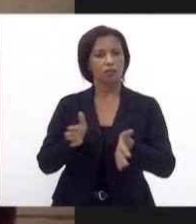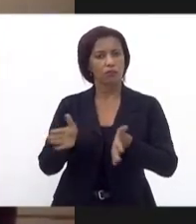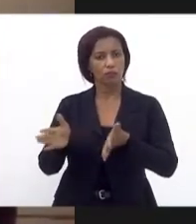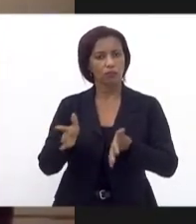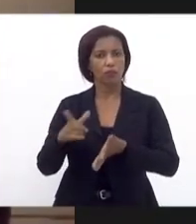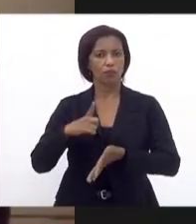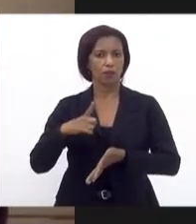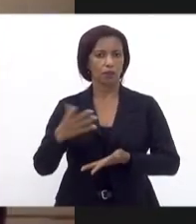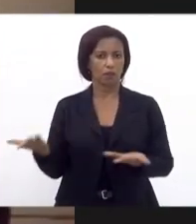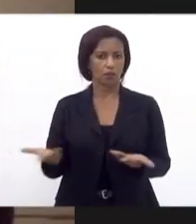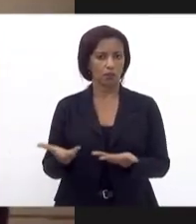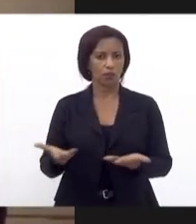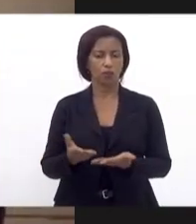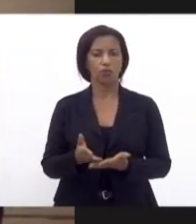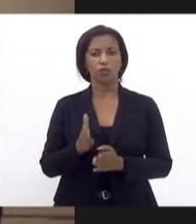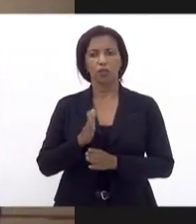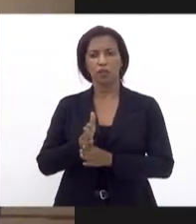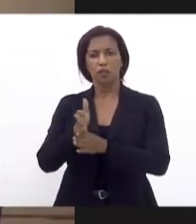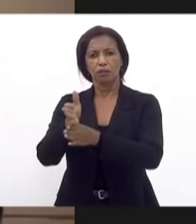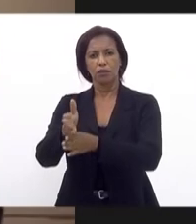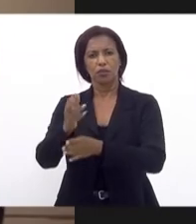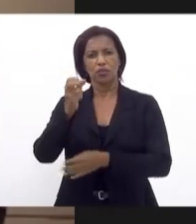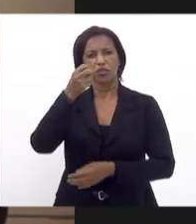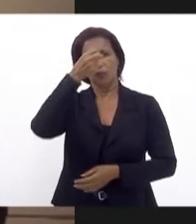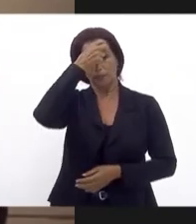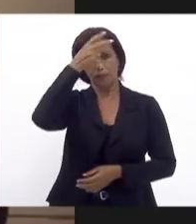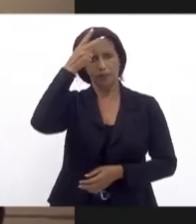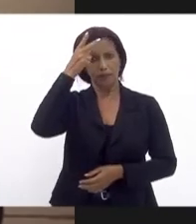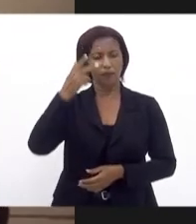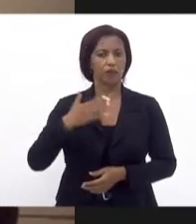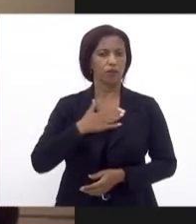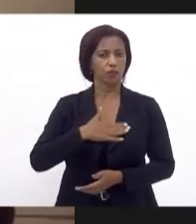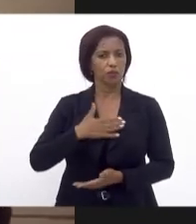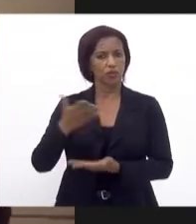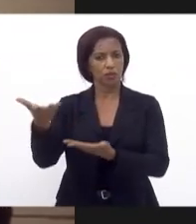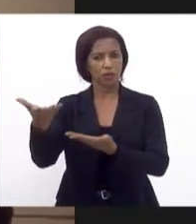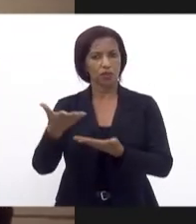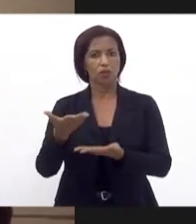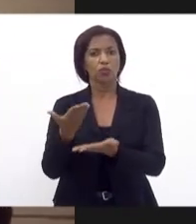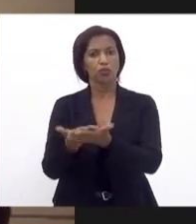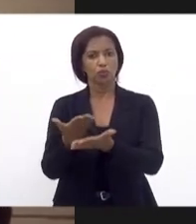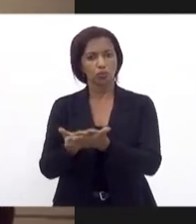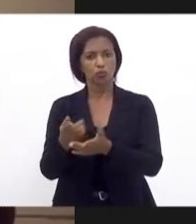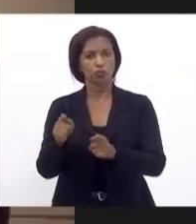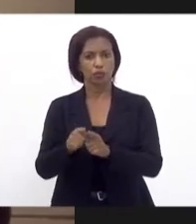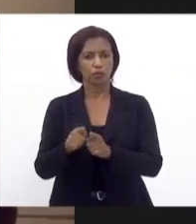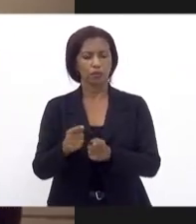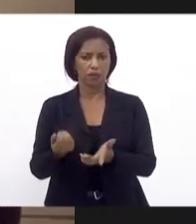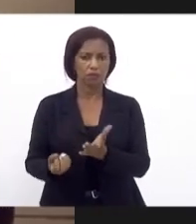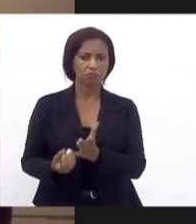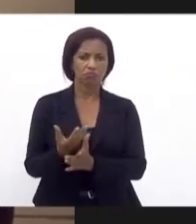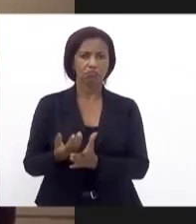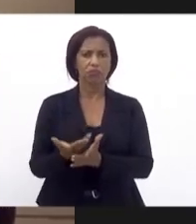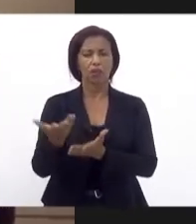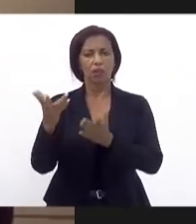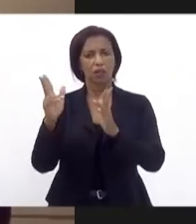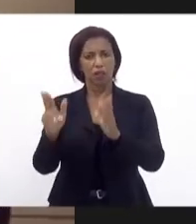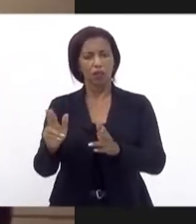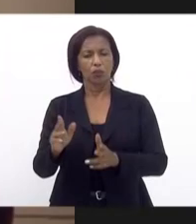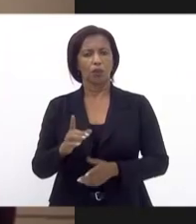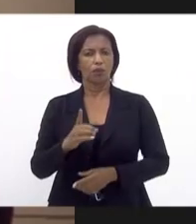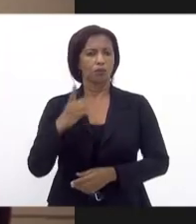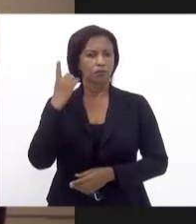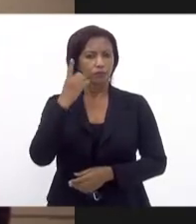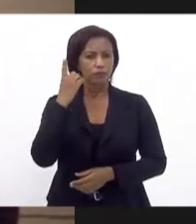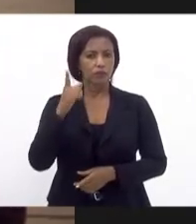tem. E queria me dirigir ao prefeito Eduardo Paes, gostaria de receber o estudo dele, são iniciativas como a do deputado Hugo